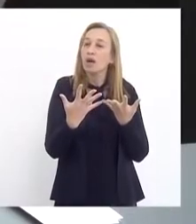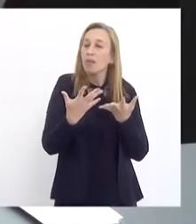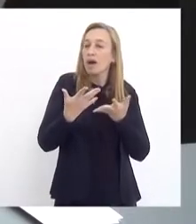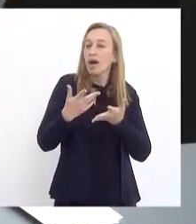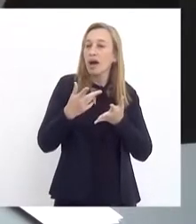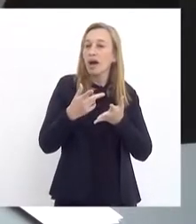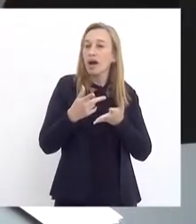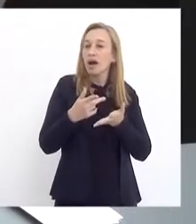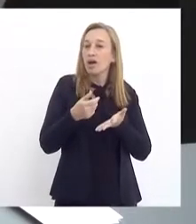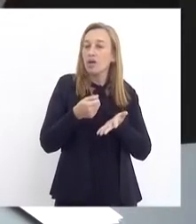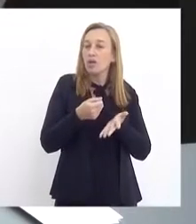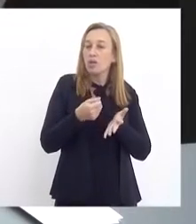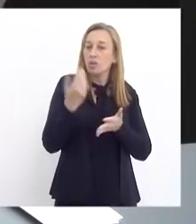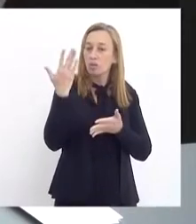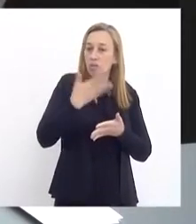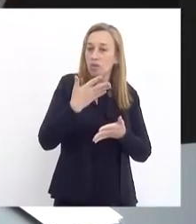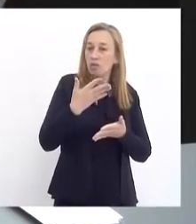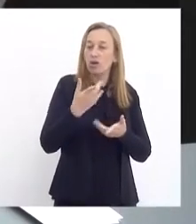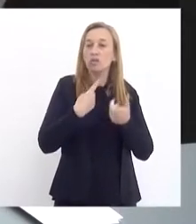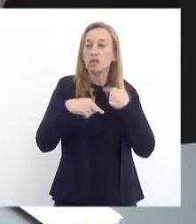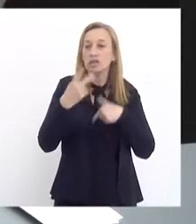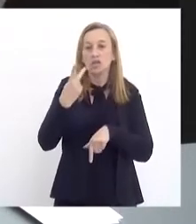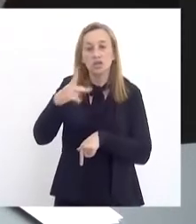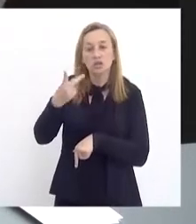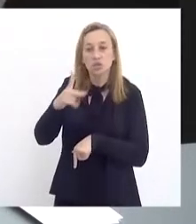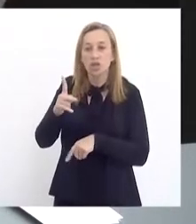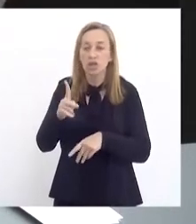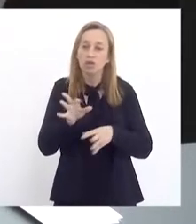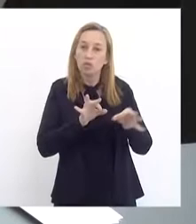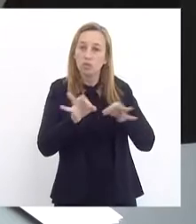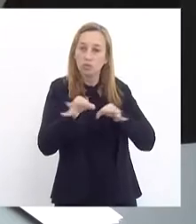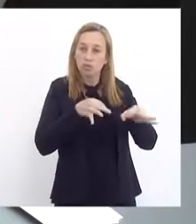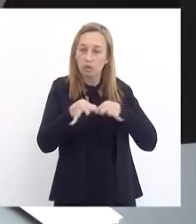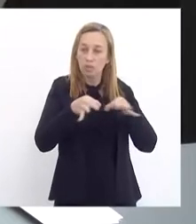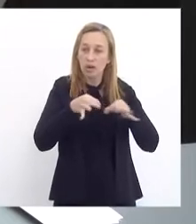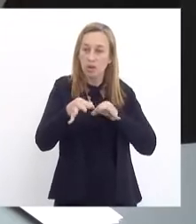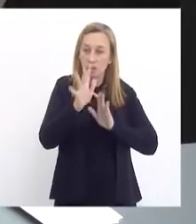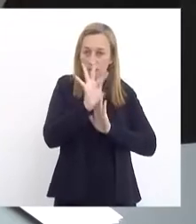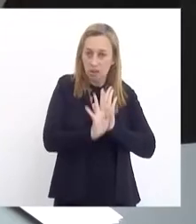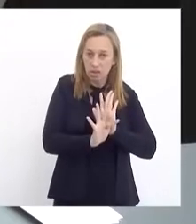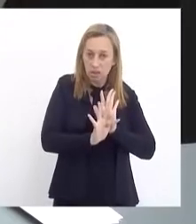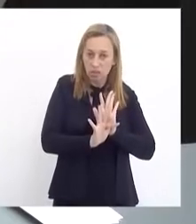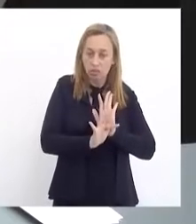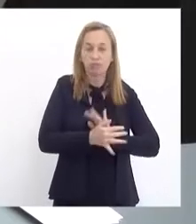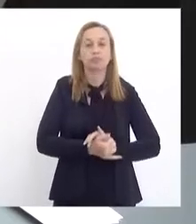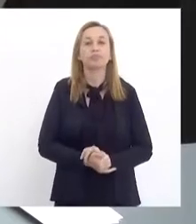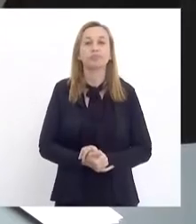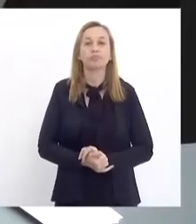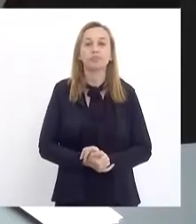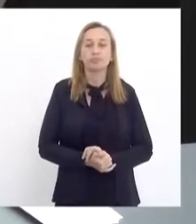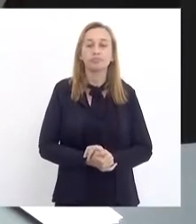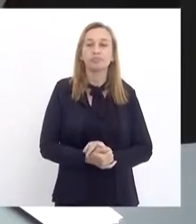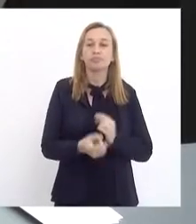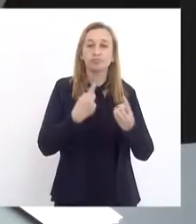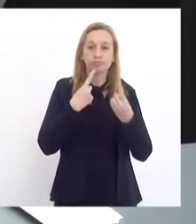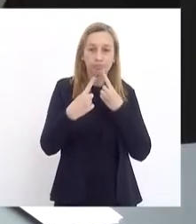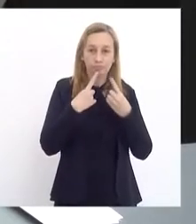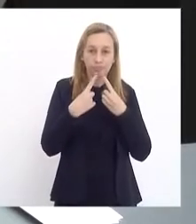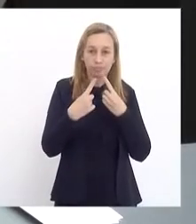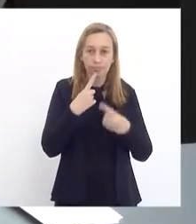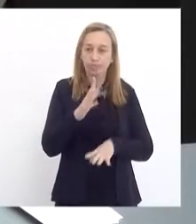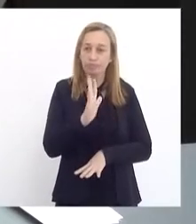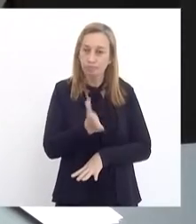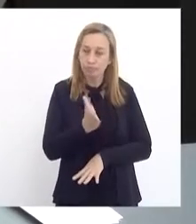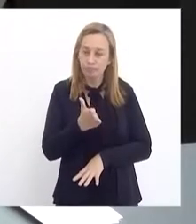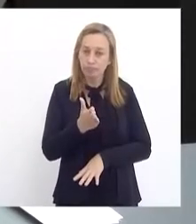reafirmar a intenção que ela teve quando preparou esse texto. Né? Esse debate já